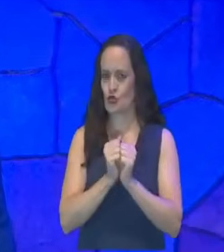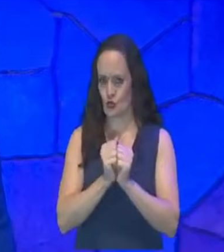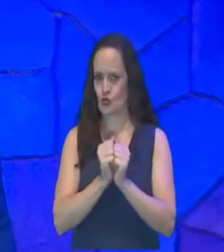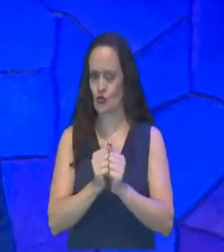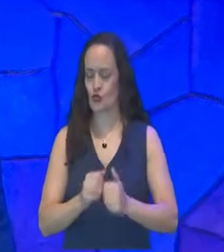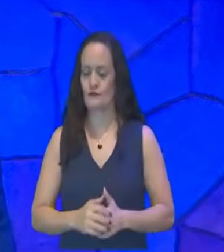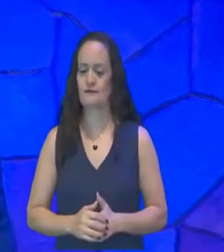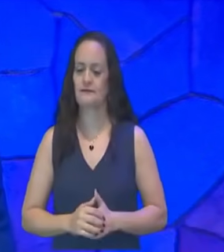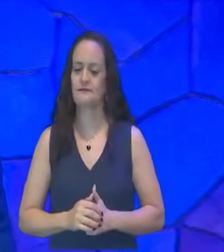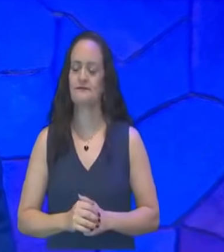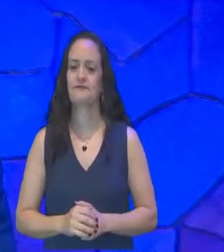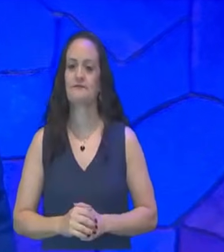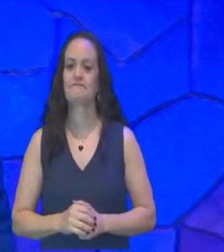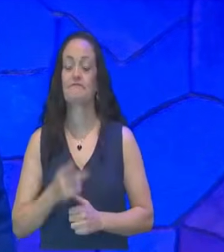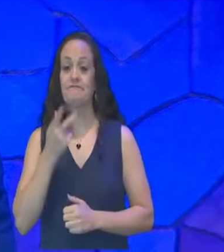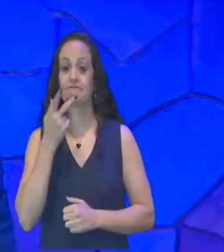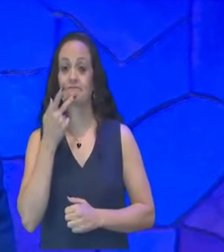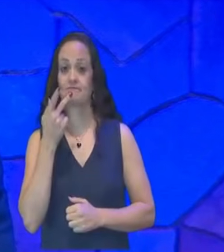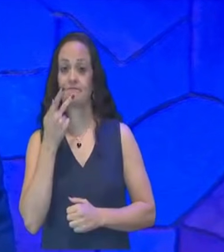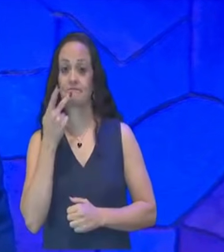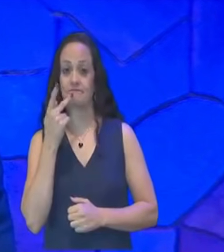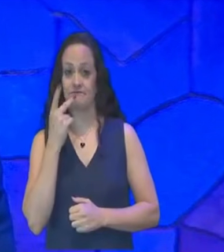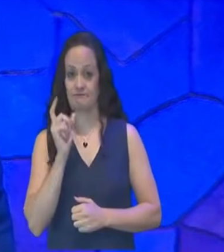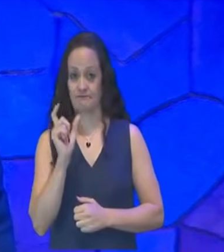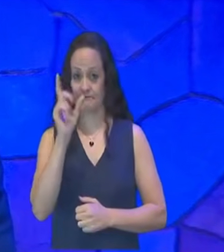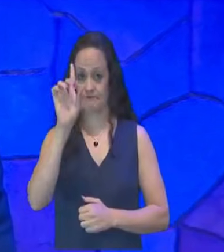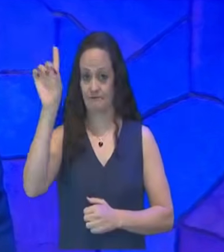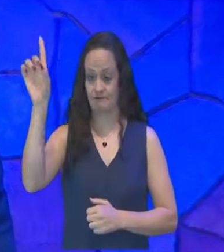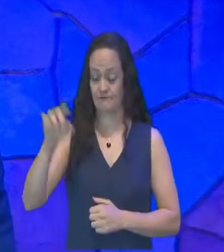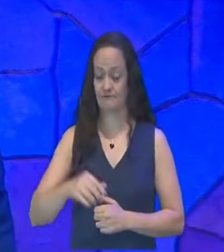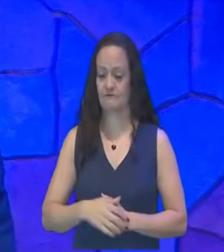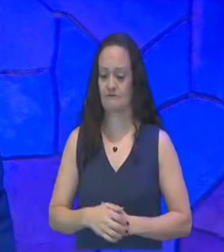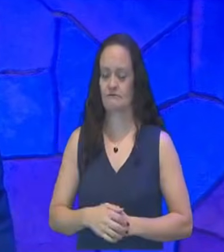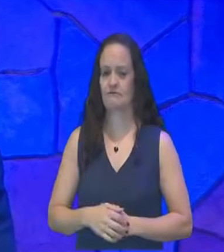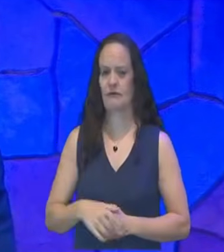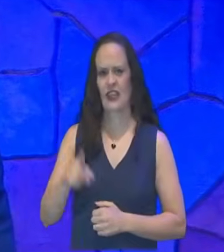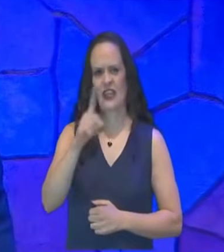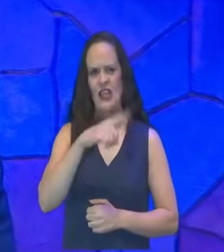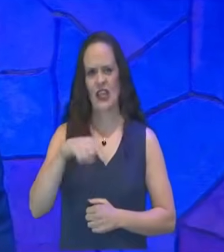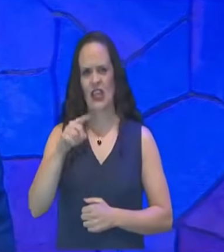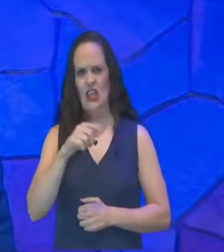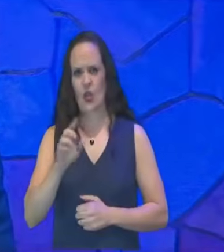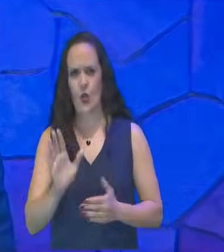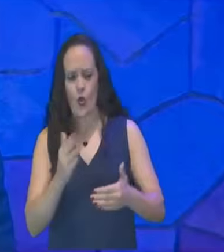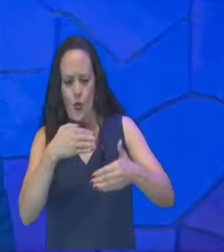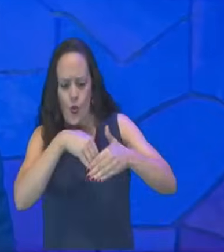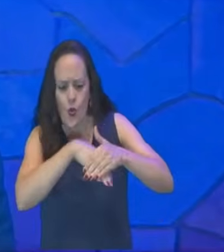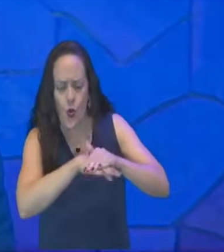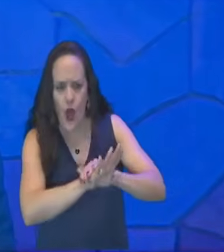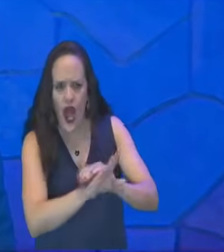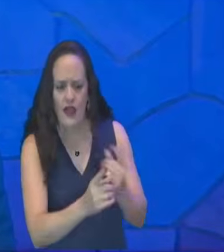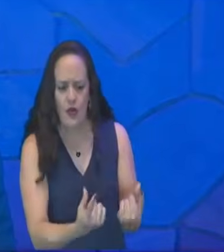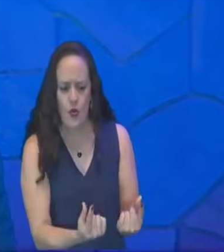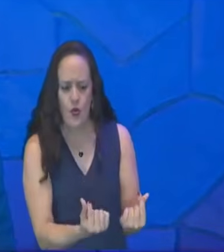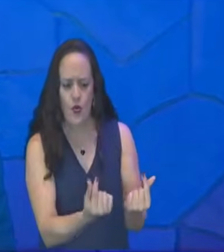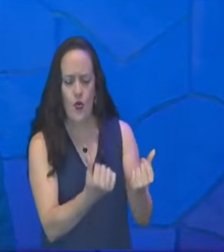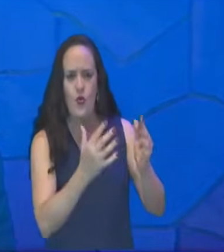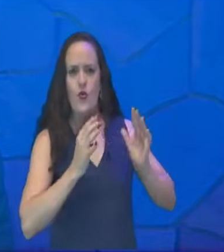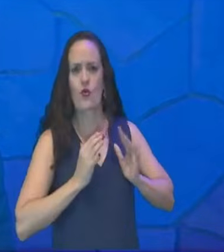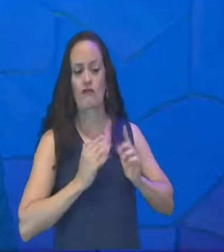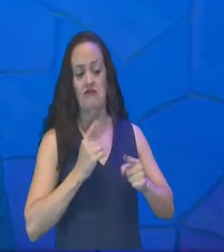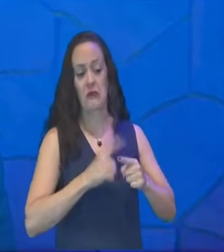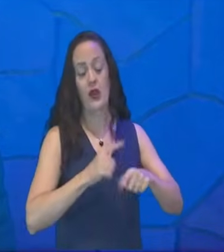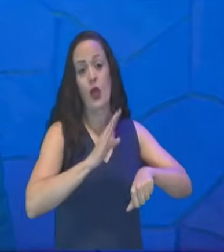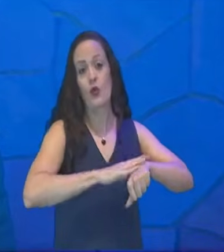gentileza. Diz assim a palavra do Senhor: não acumulem tesouros sobre a terra, onde as traças